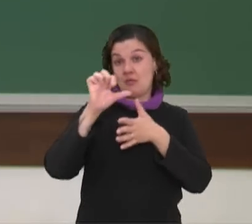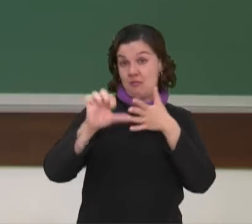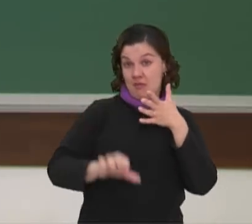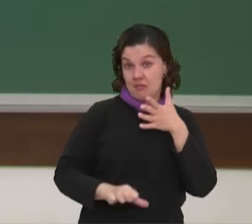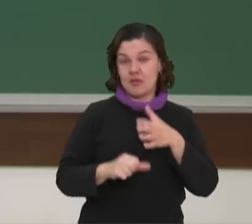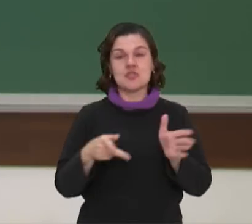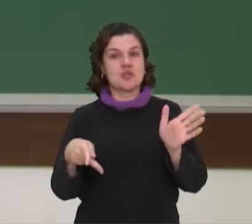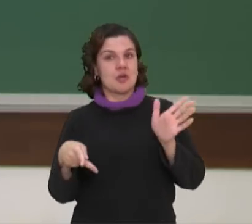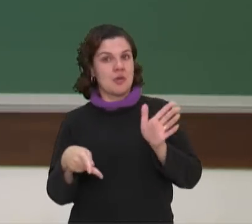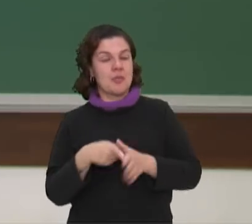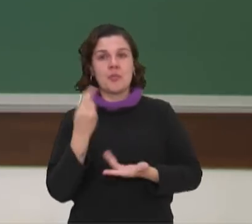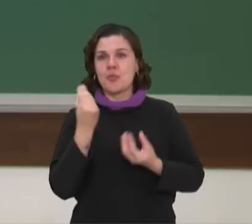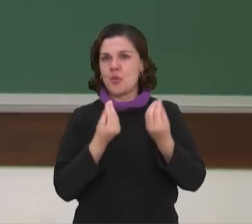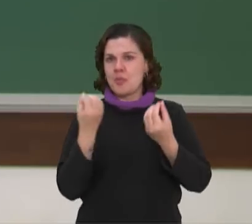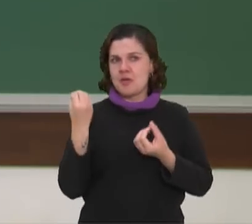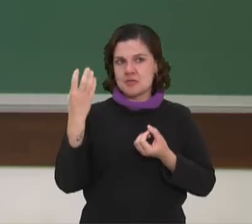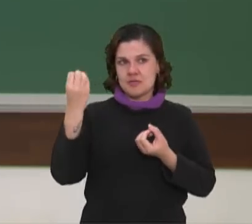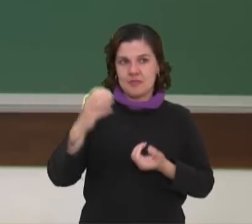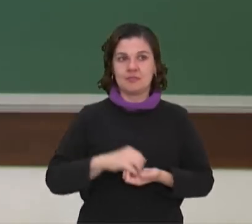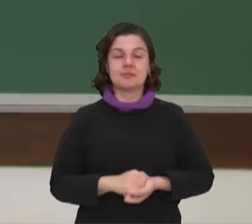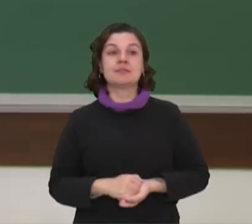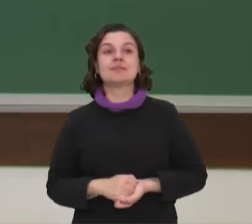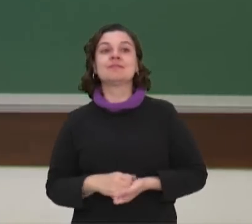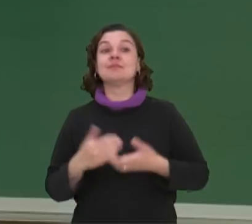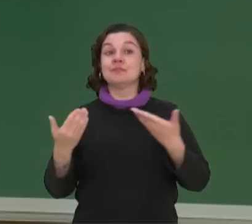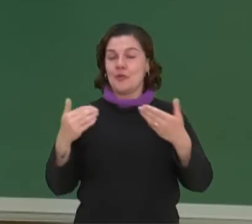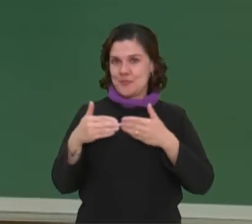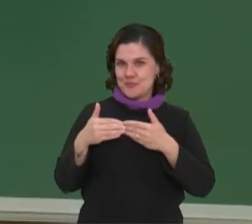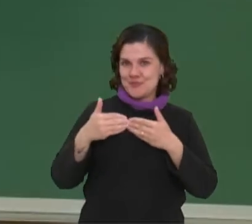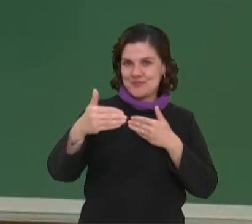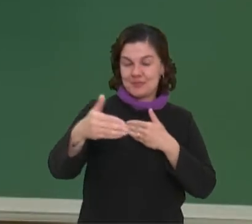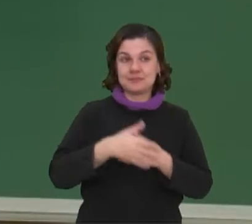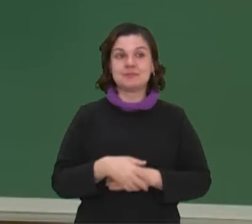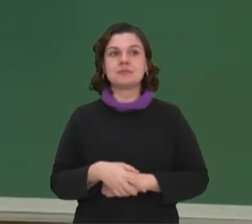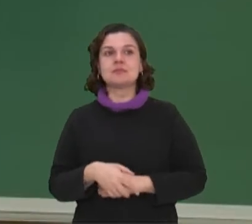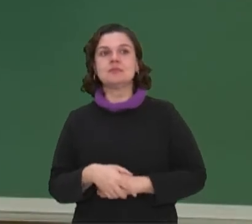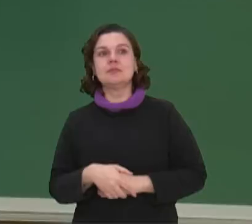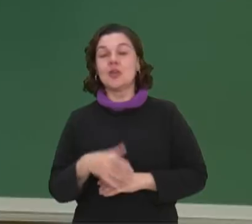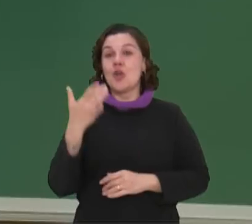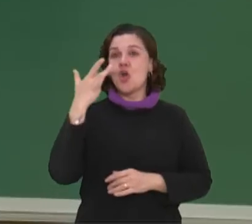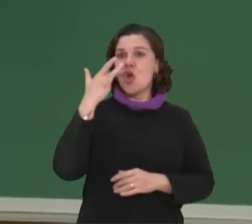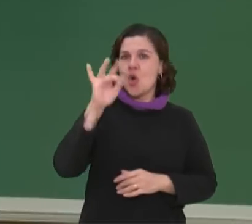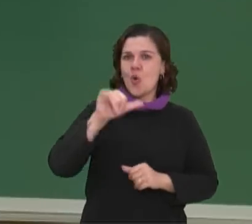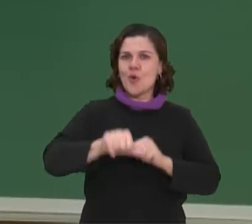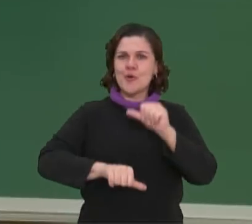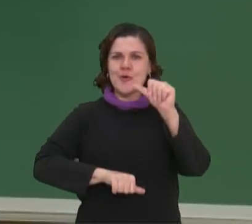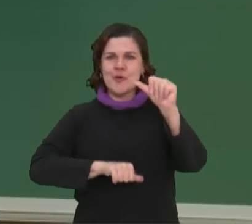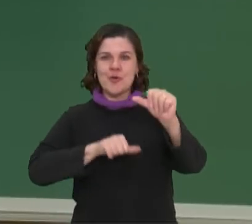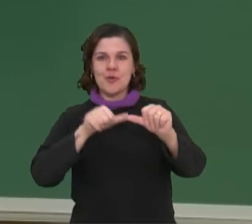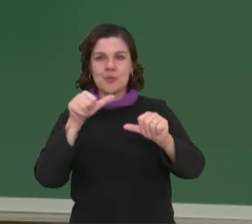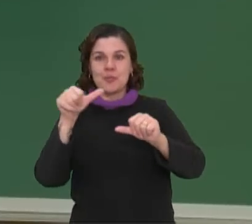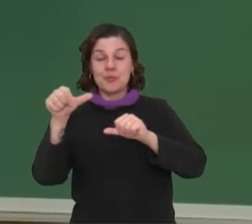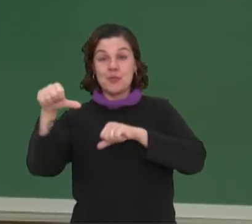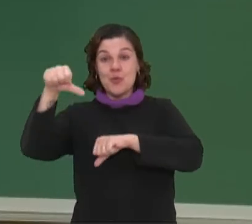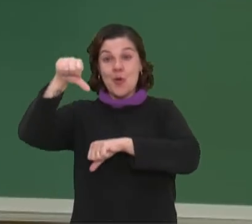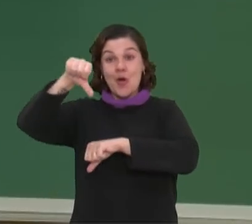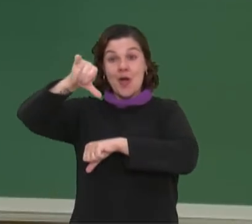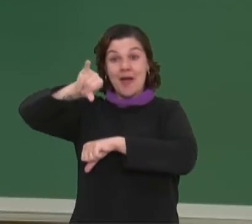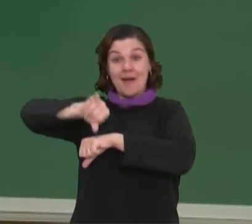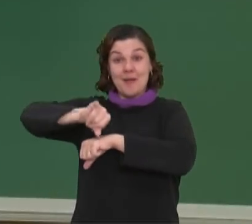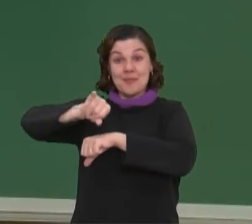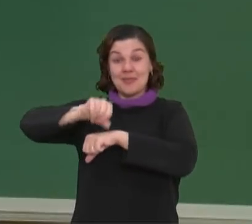então, dessas viagens, desses tropeiros. Para a gente continuar, o ouro mudou a capital do